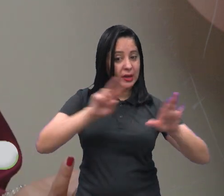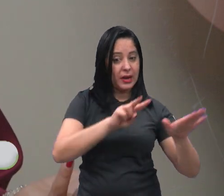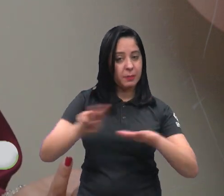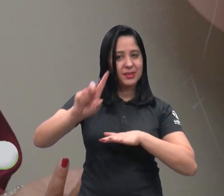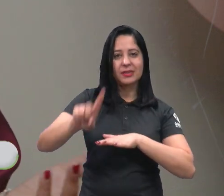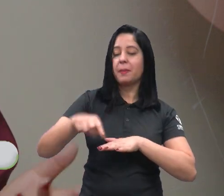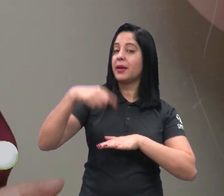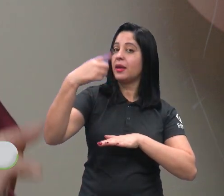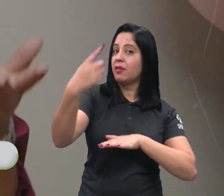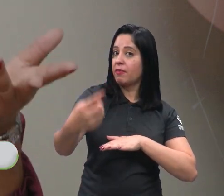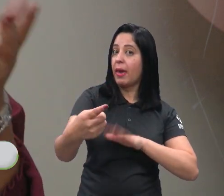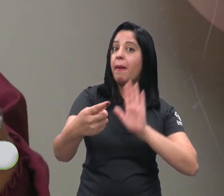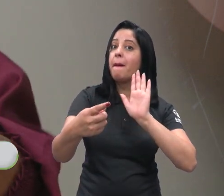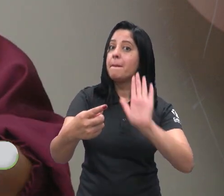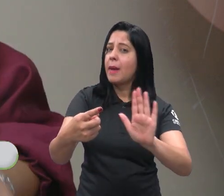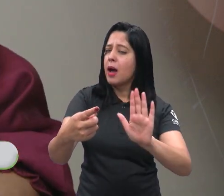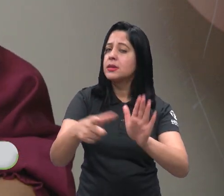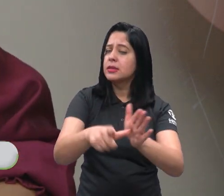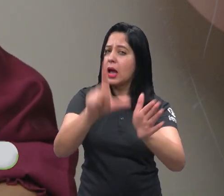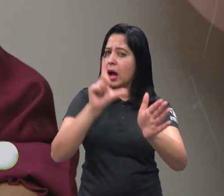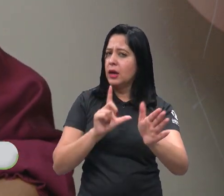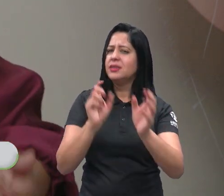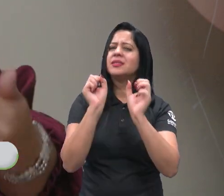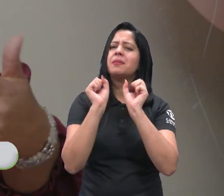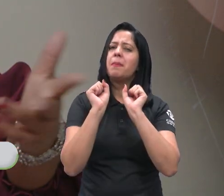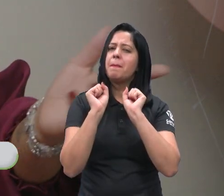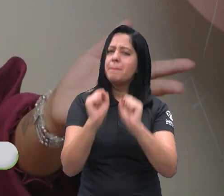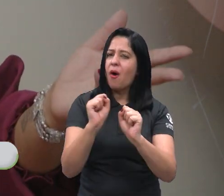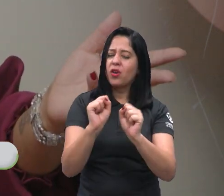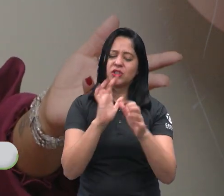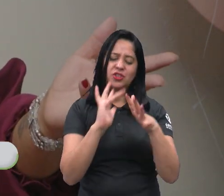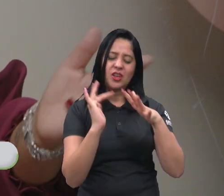encontro não acontece, continue conectado com a gente